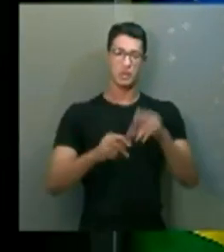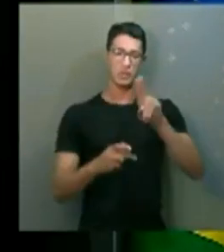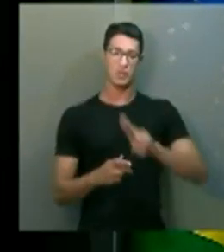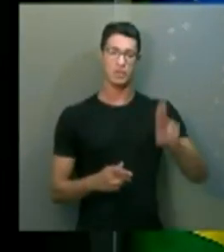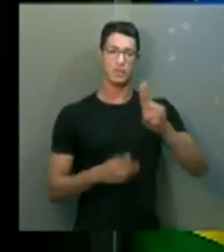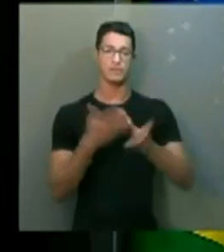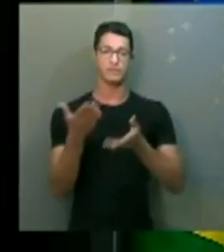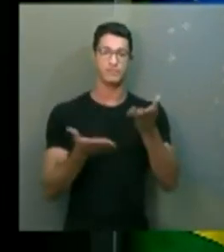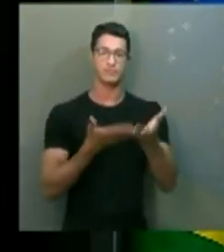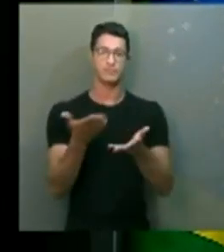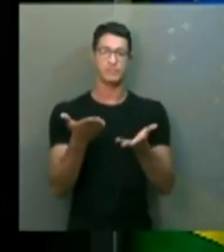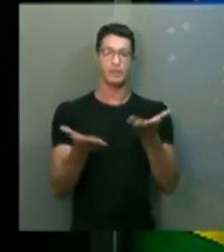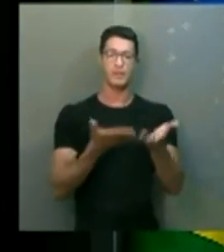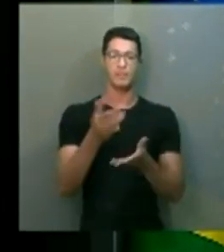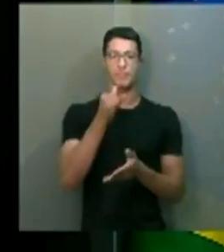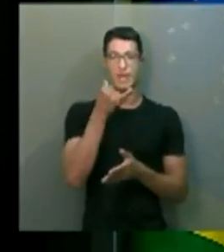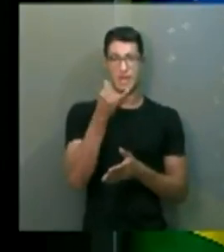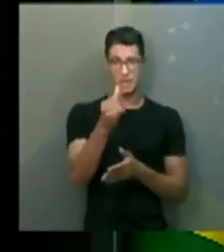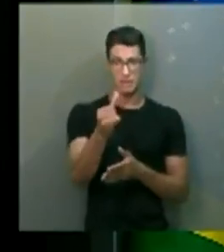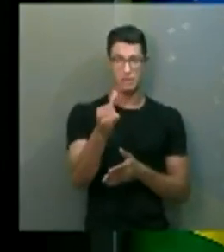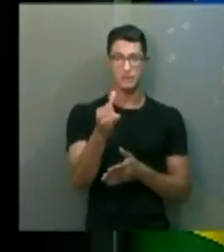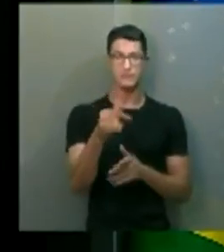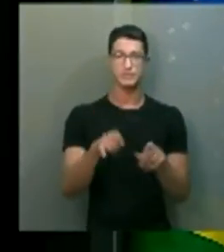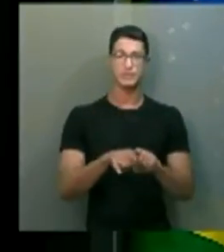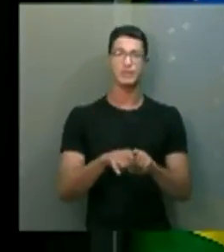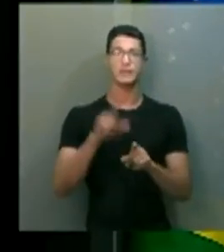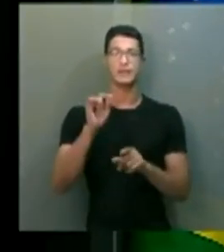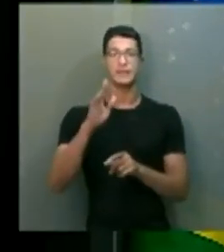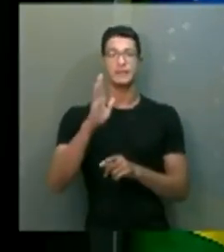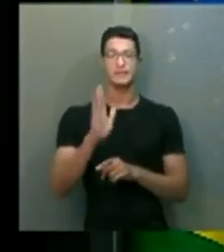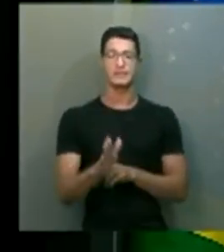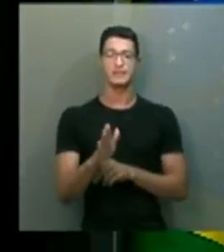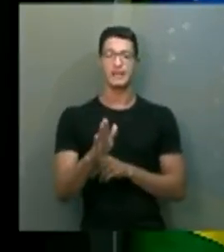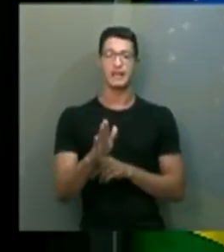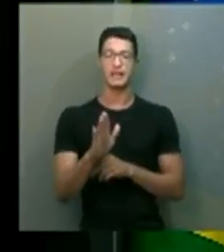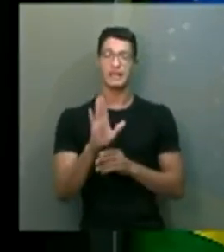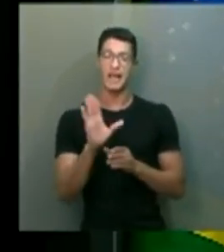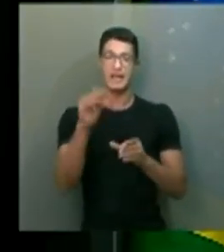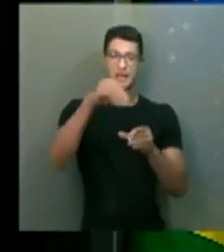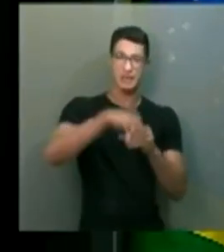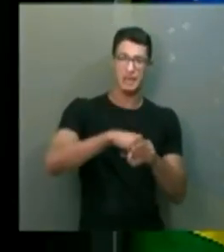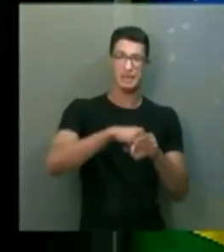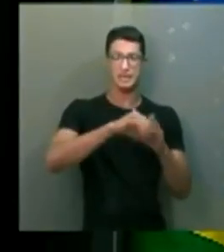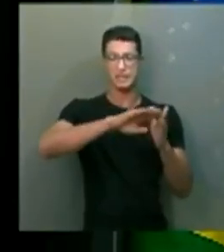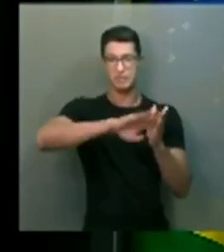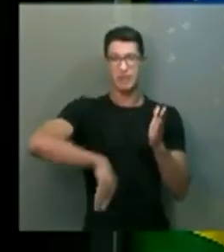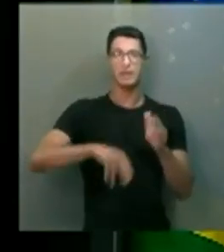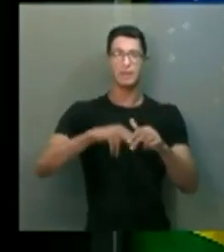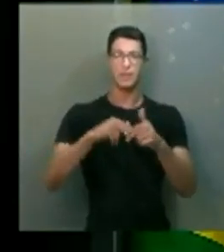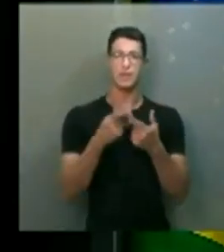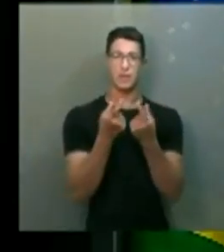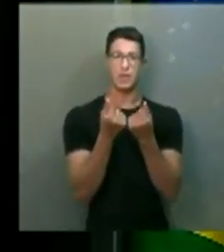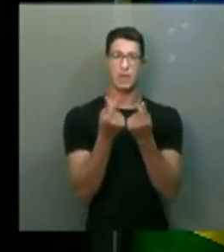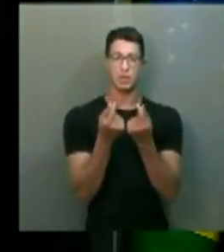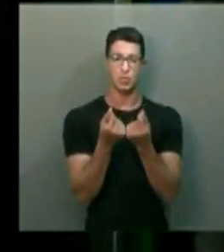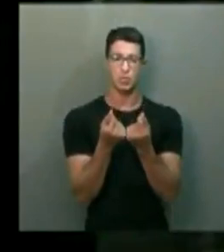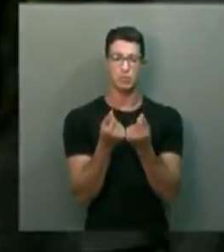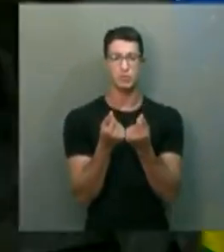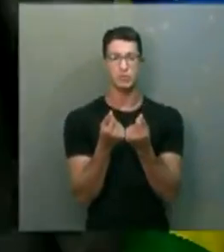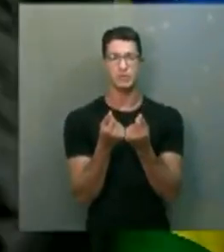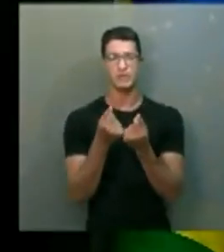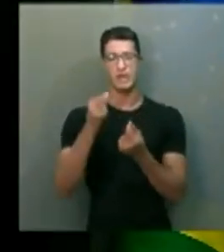na prestação do serviço de energia elétrica e que foram encampados e desapropriados com recursos